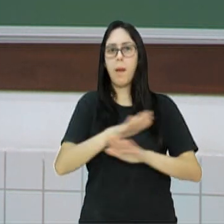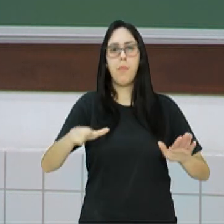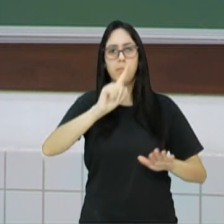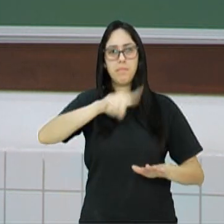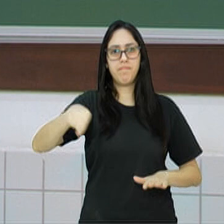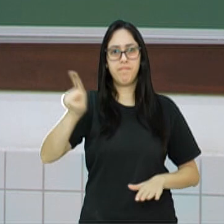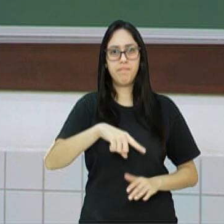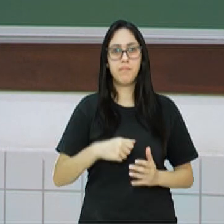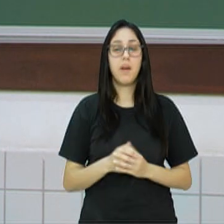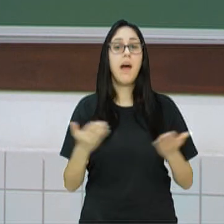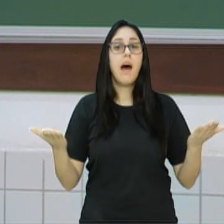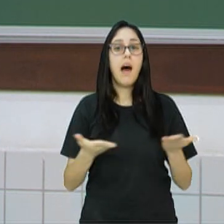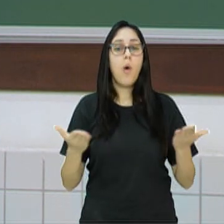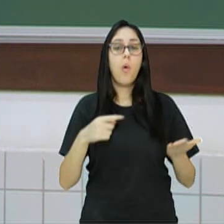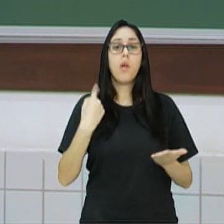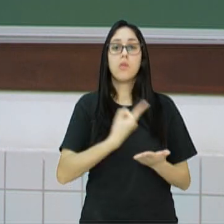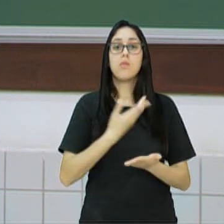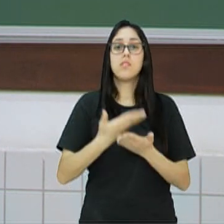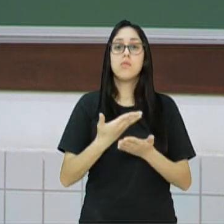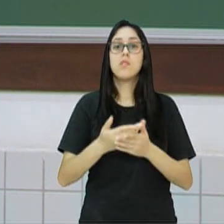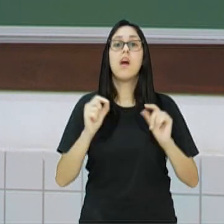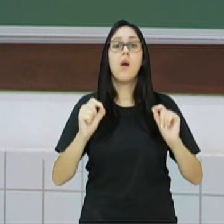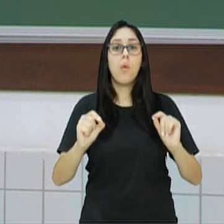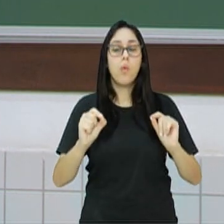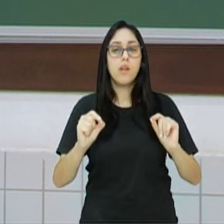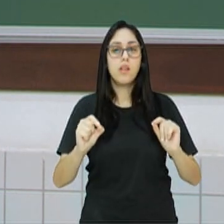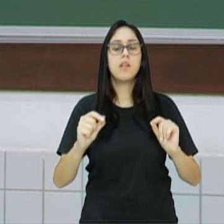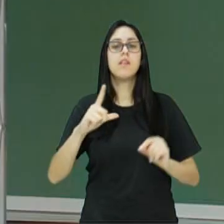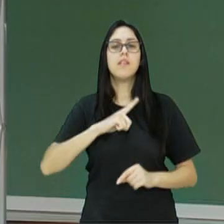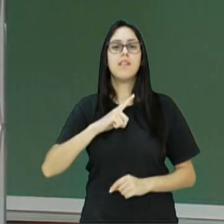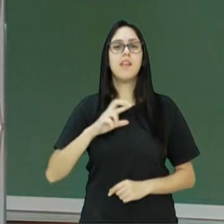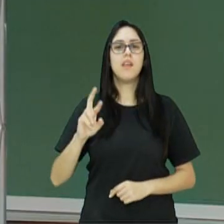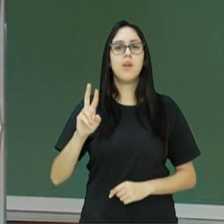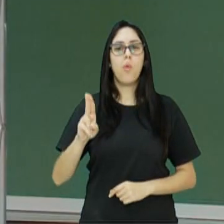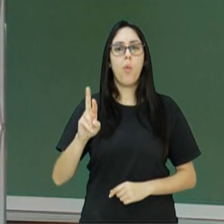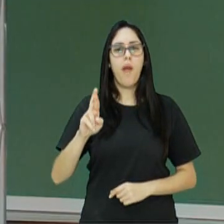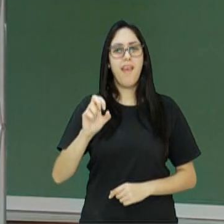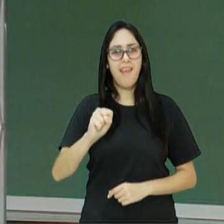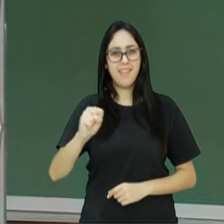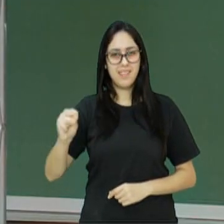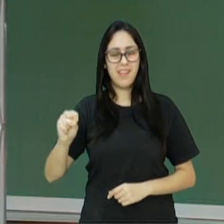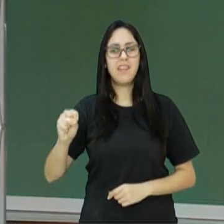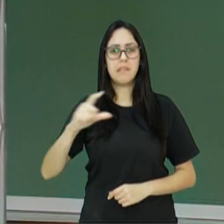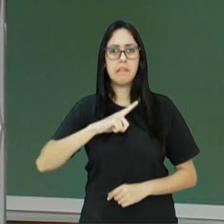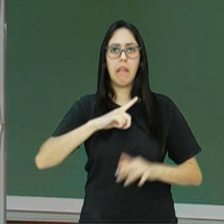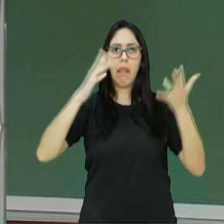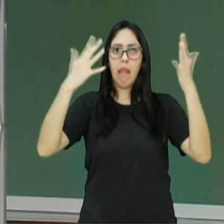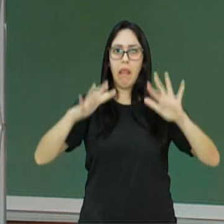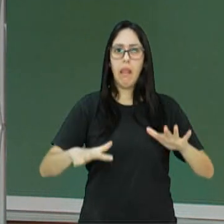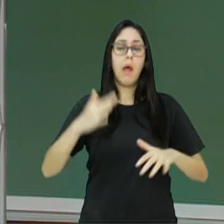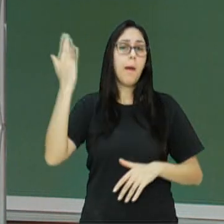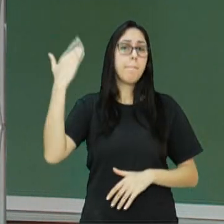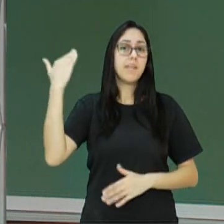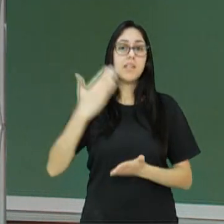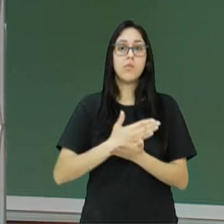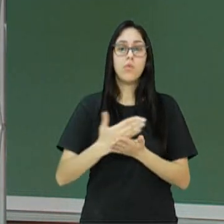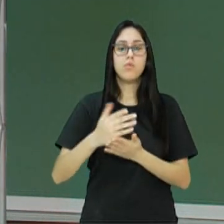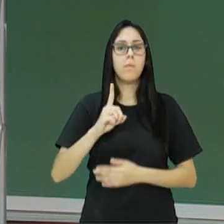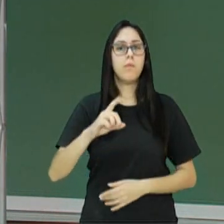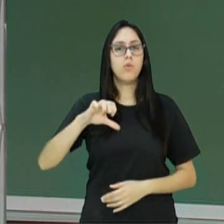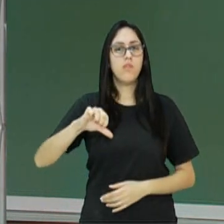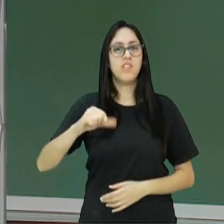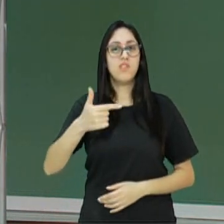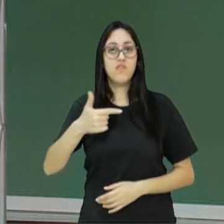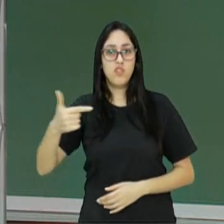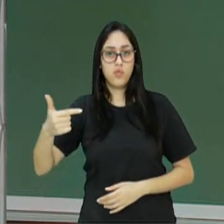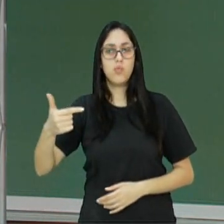estudar, então, o colapso da União Soviética, a União Soviética que havia sido criada em 1922 por